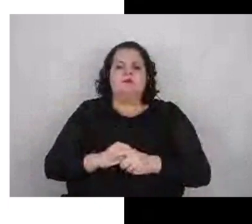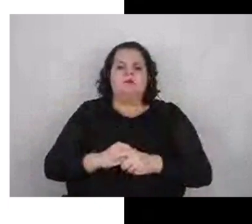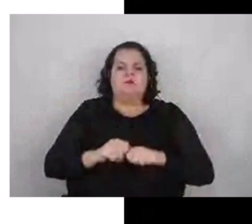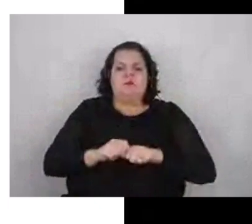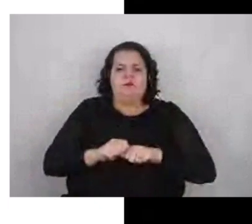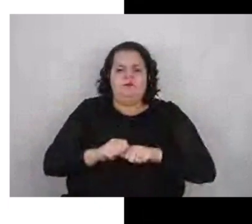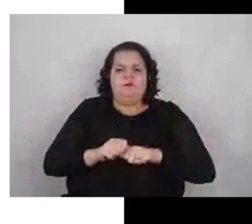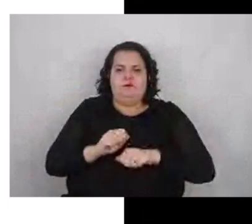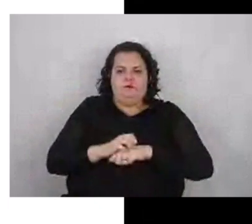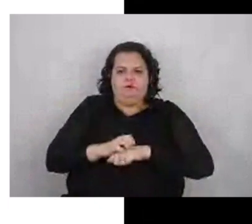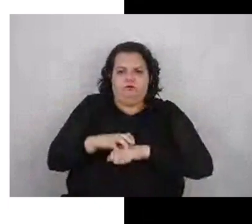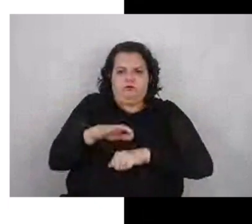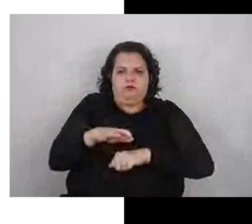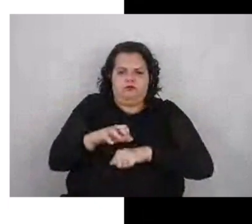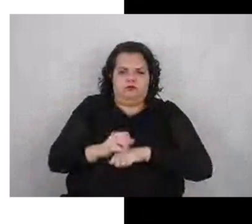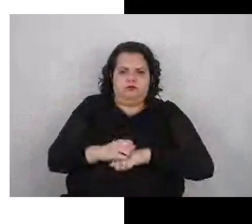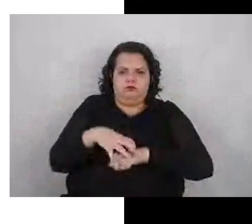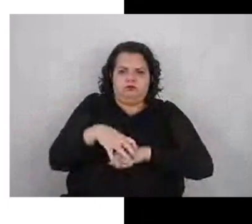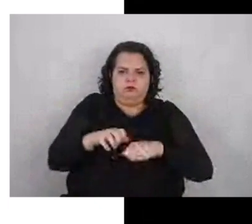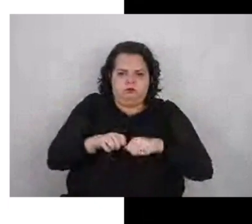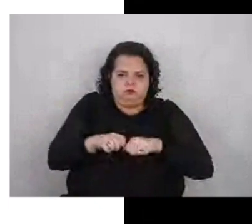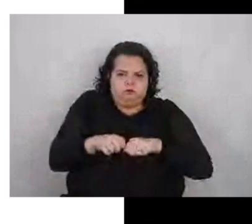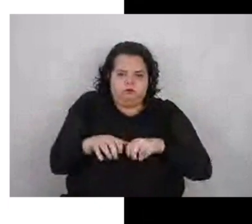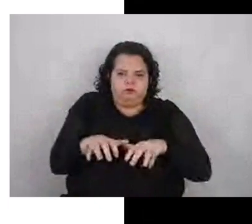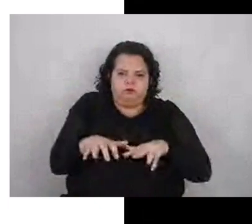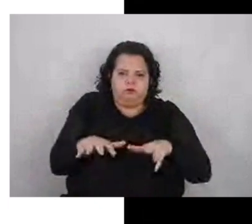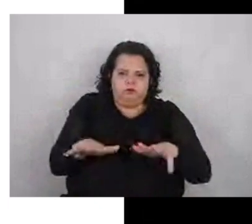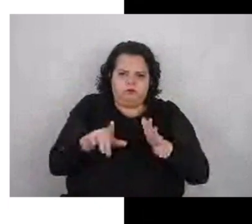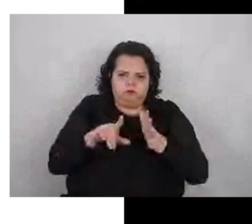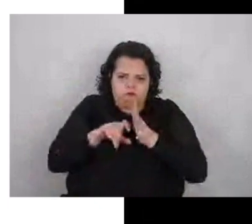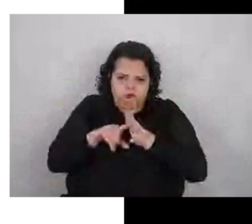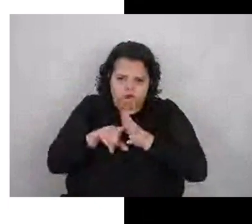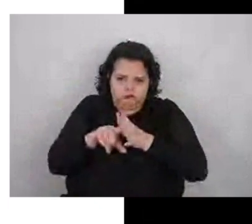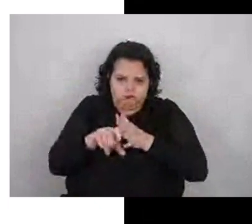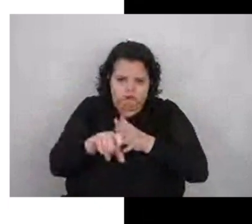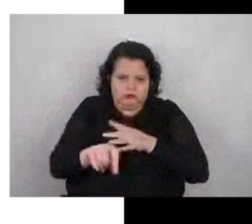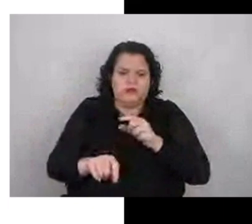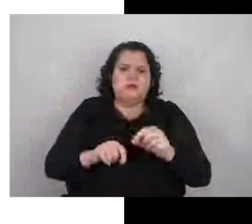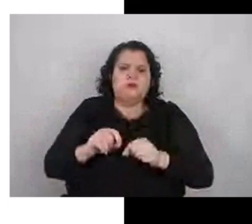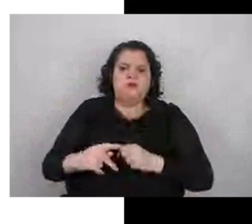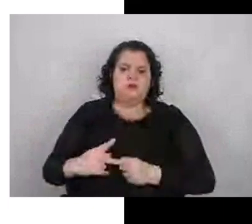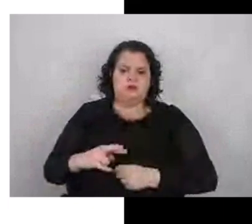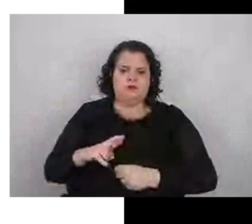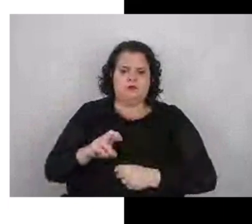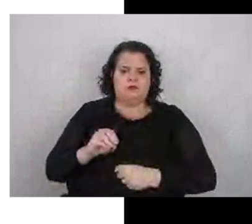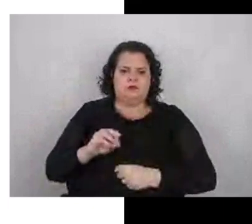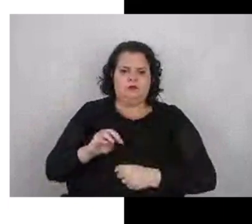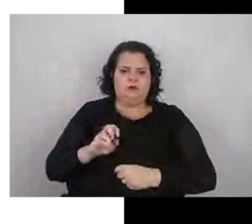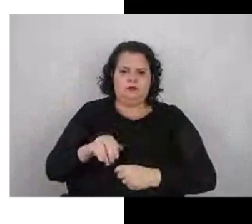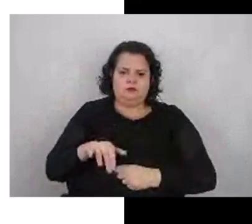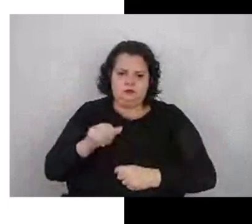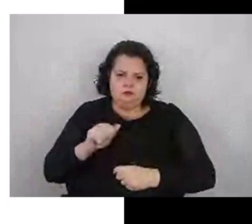pelo SARS-CoV-2, a clivagem da proteína espícula por proteínas celulares, da